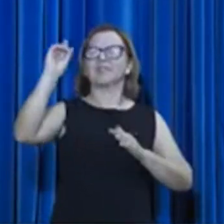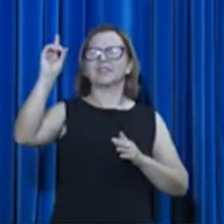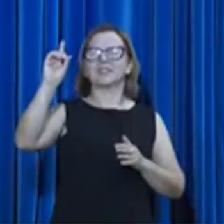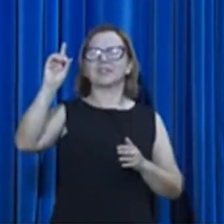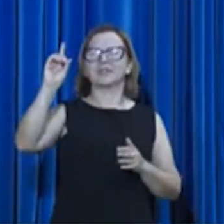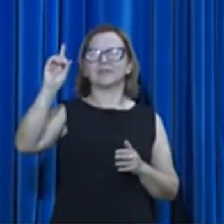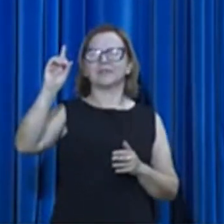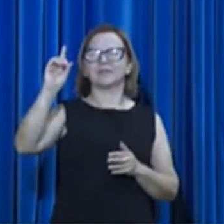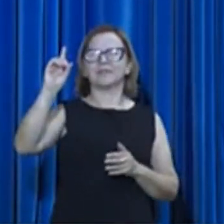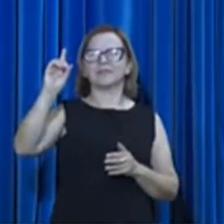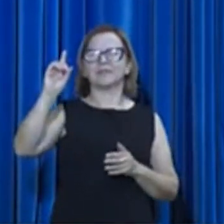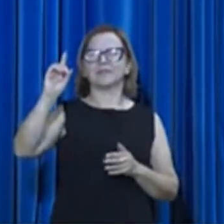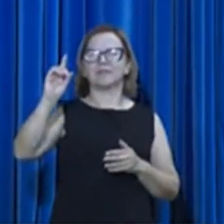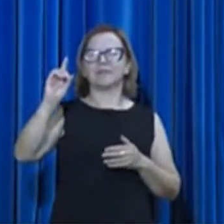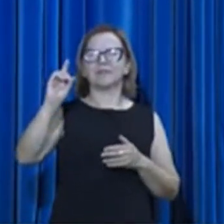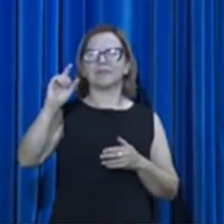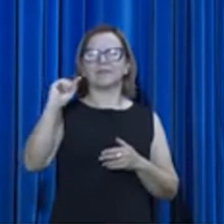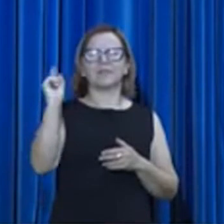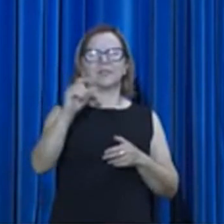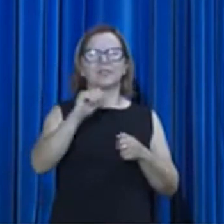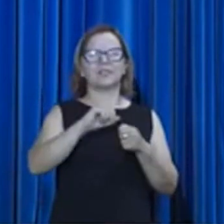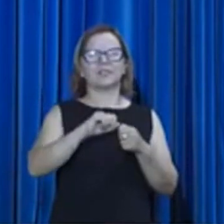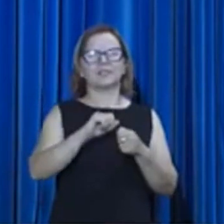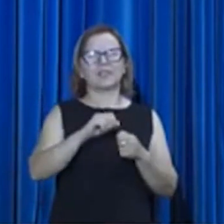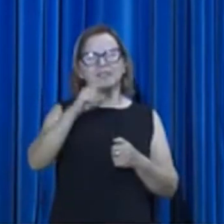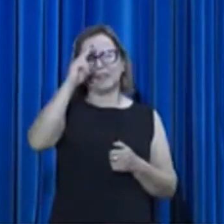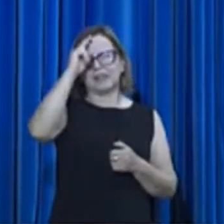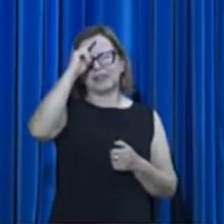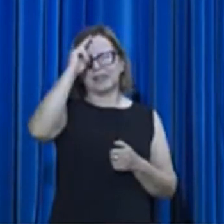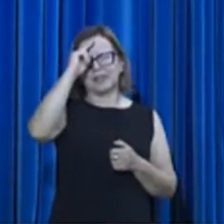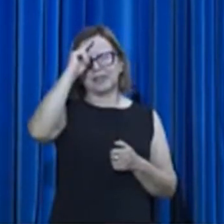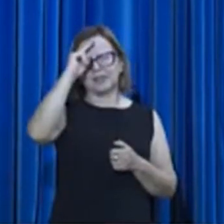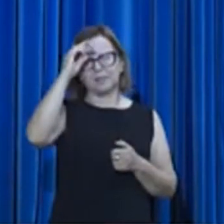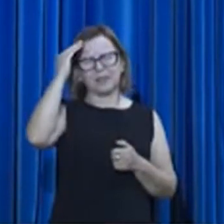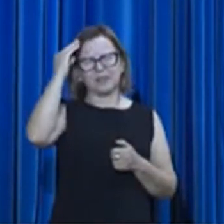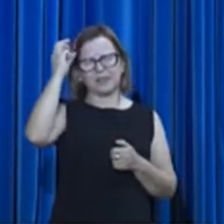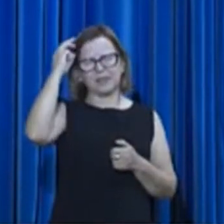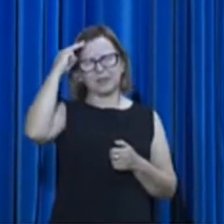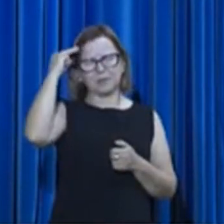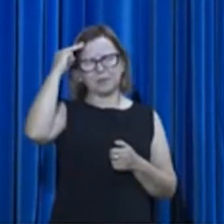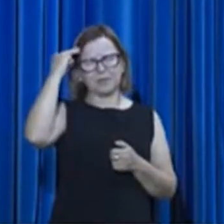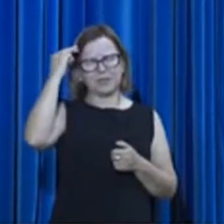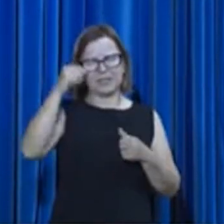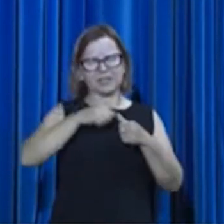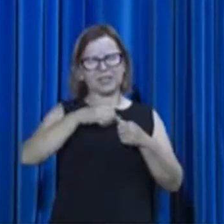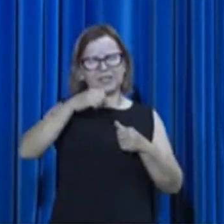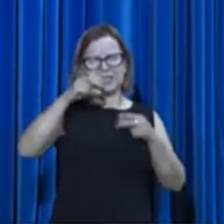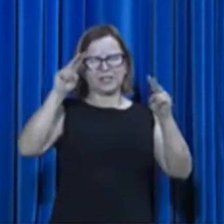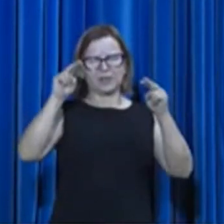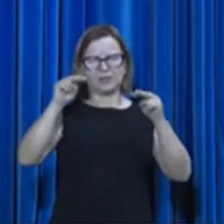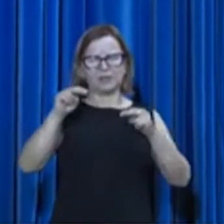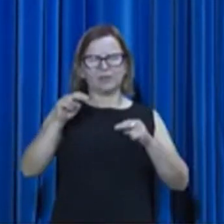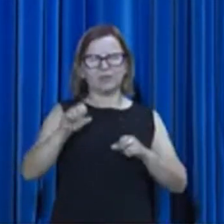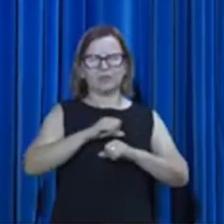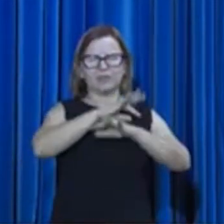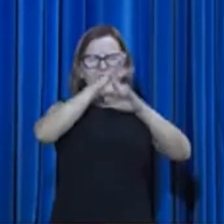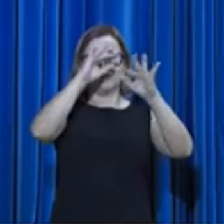Faz-nos considerar esse assunto, Pai, como igreja, como indivíduos no teu reino. Glorifica o teu nome,